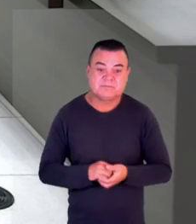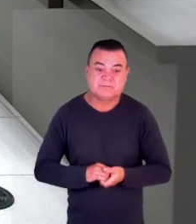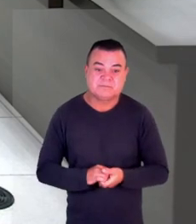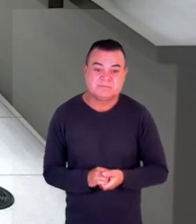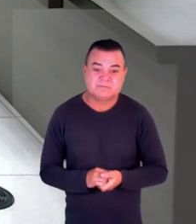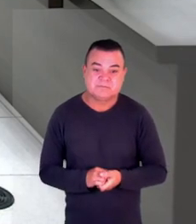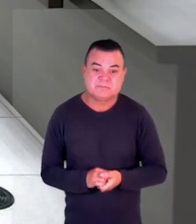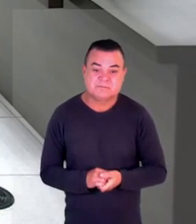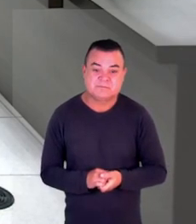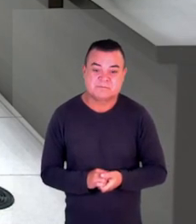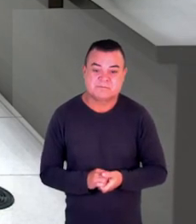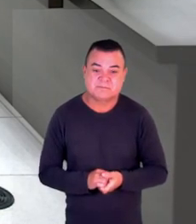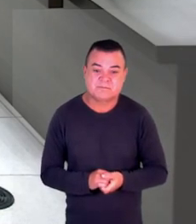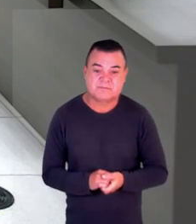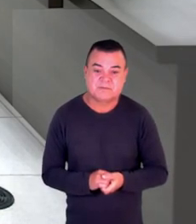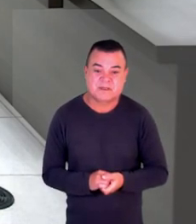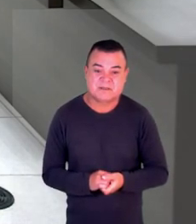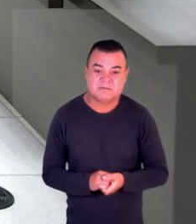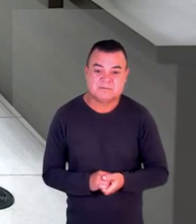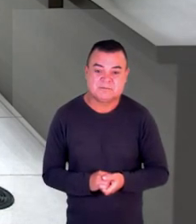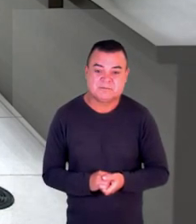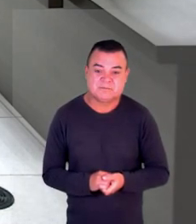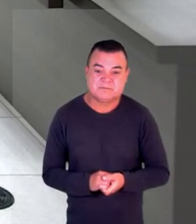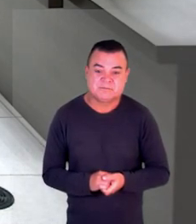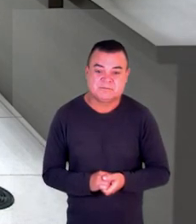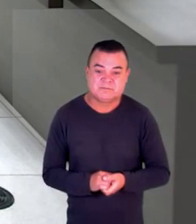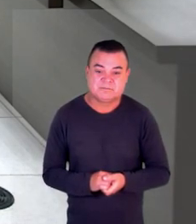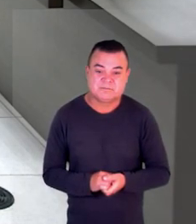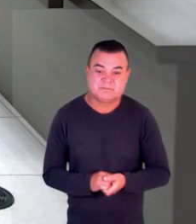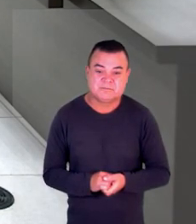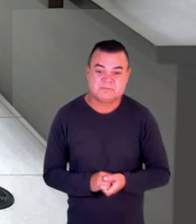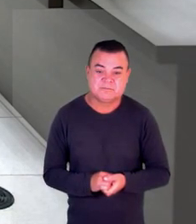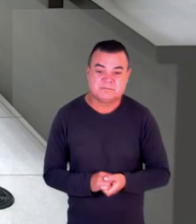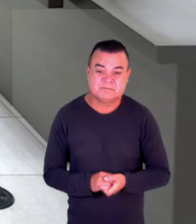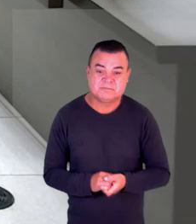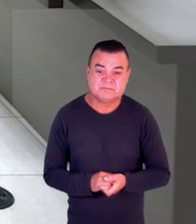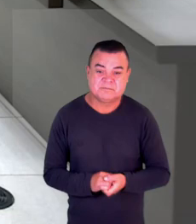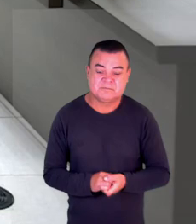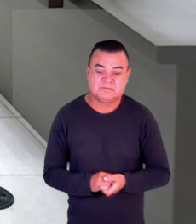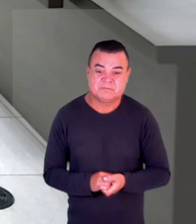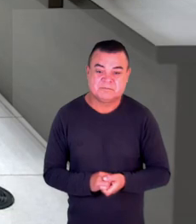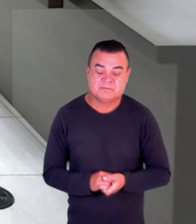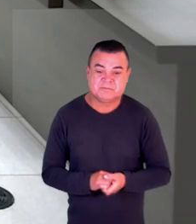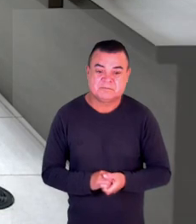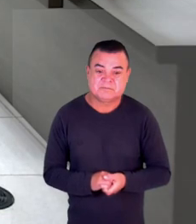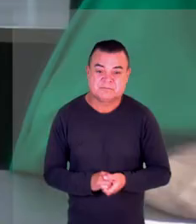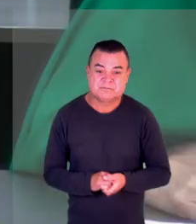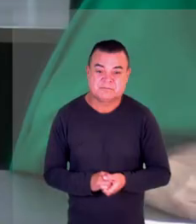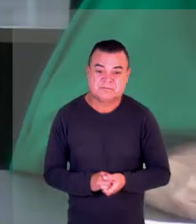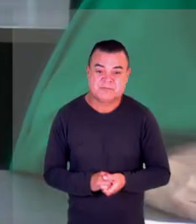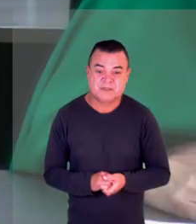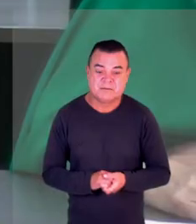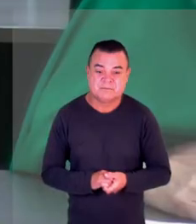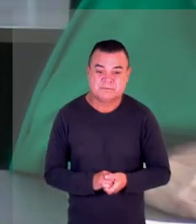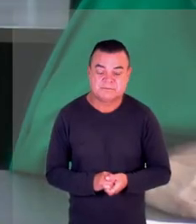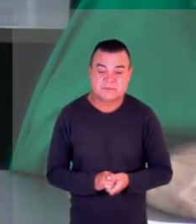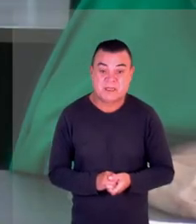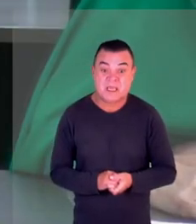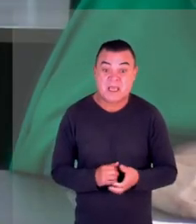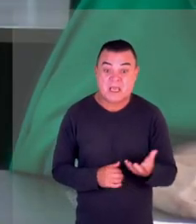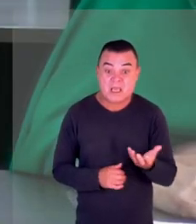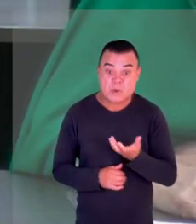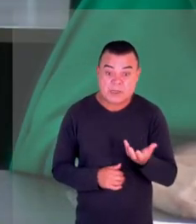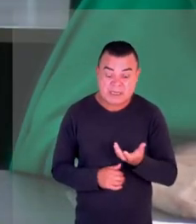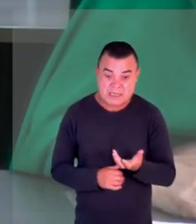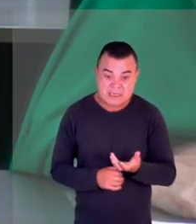obrigada obrigada eh tá eh eu queria aproveitar esse